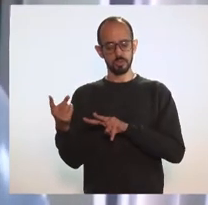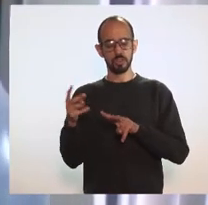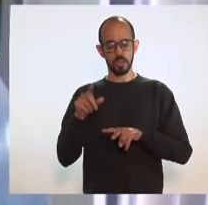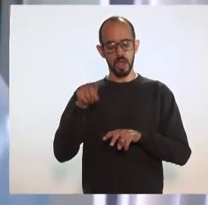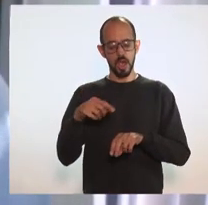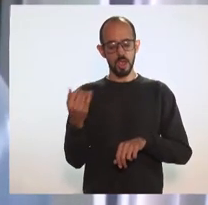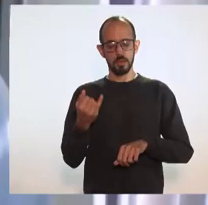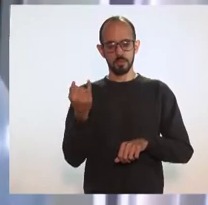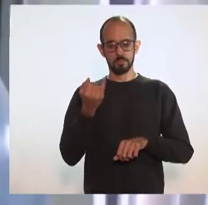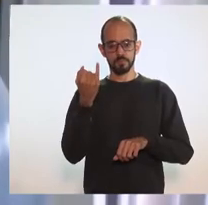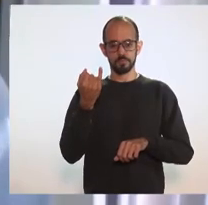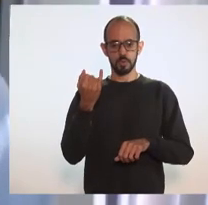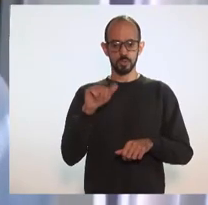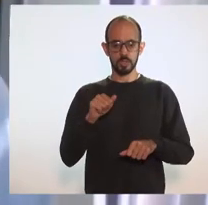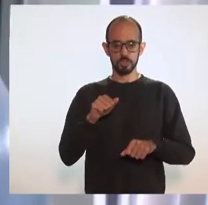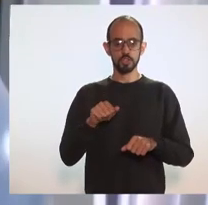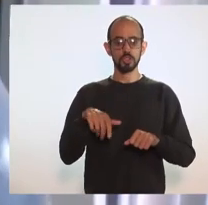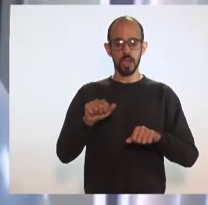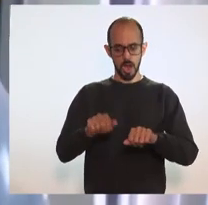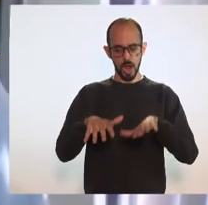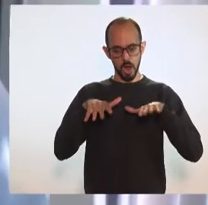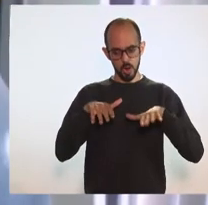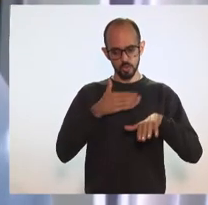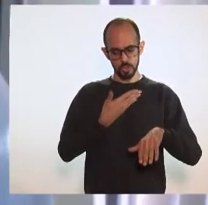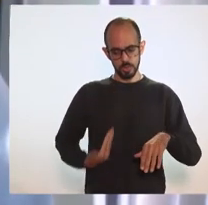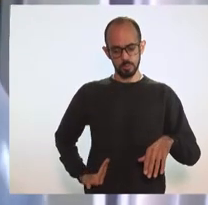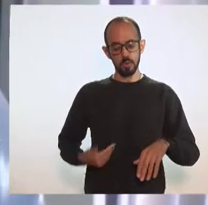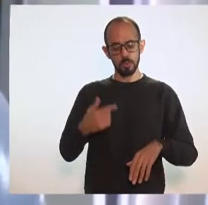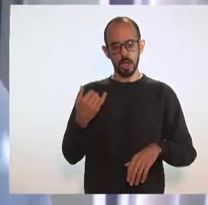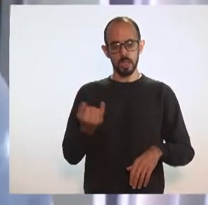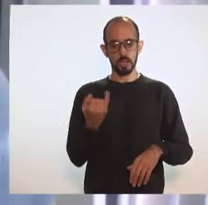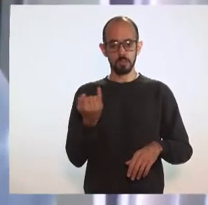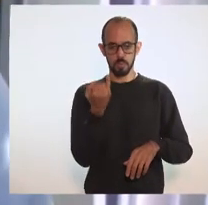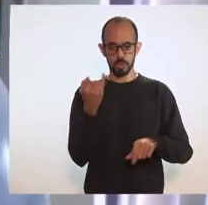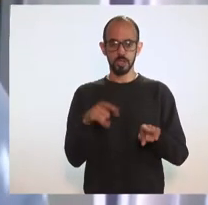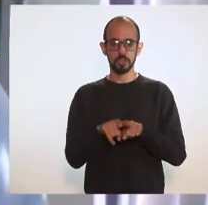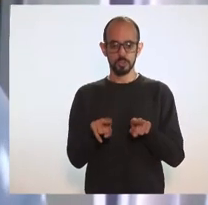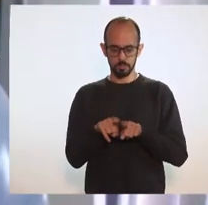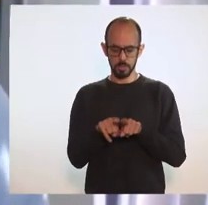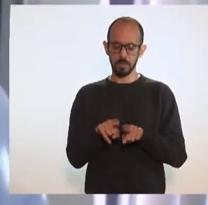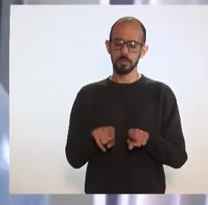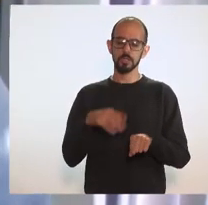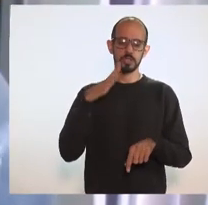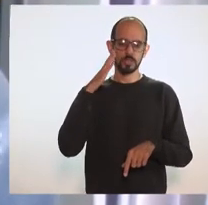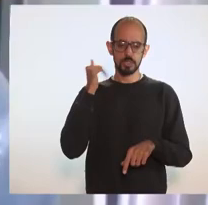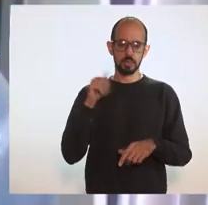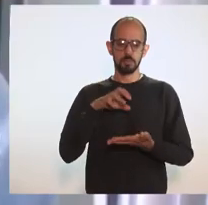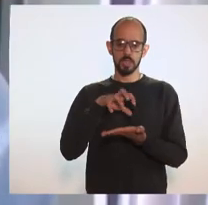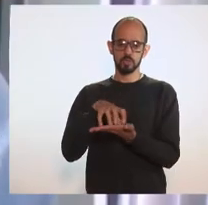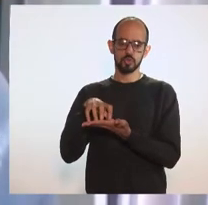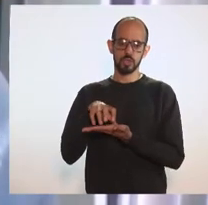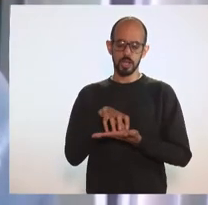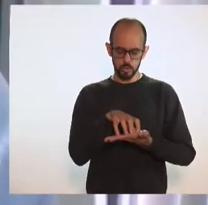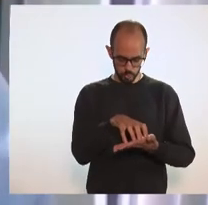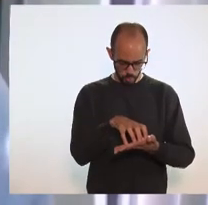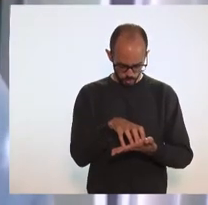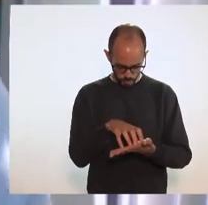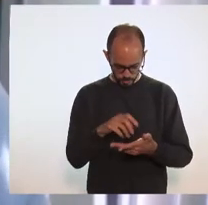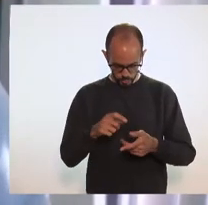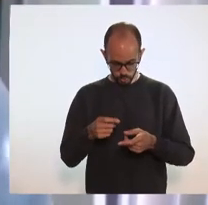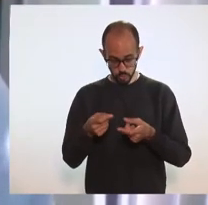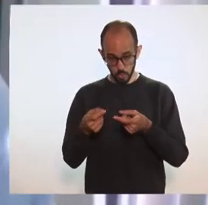seja algo é necessário para dirimir dúvidas de ouvir vários setores inclusive sectores conexos